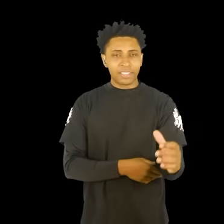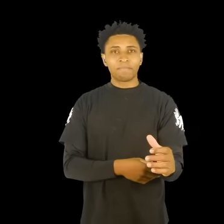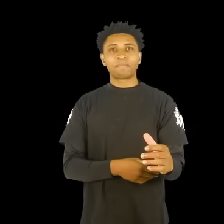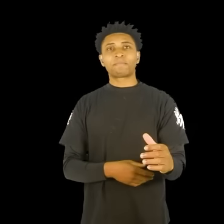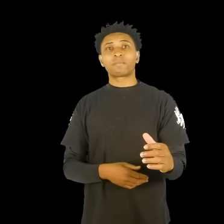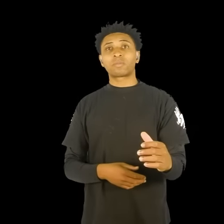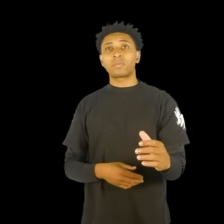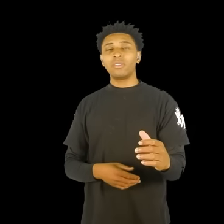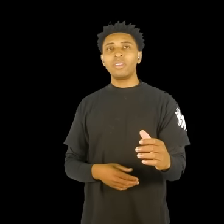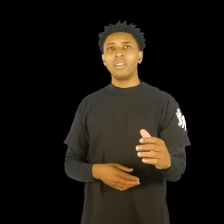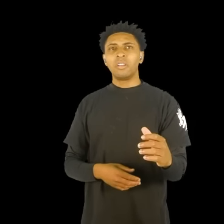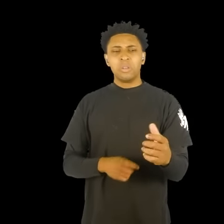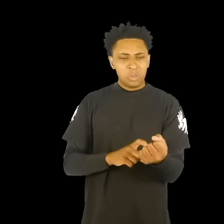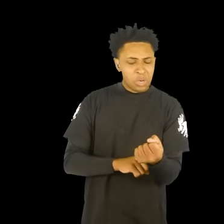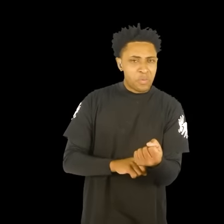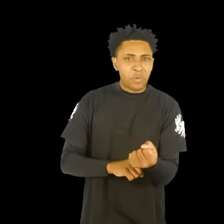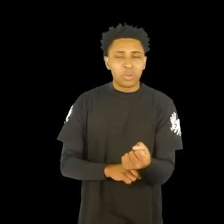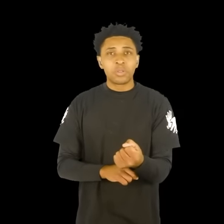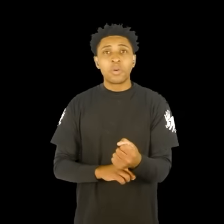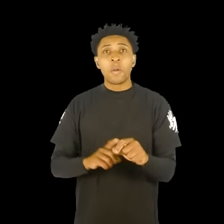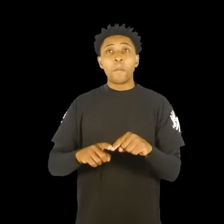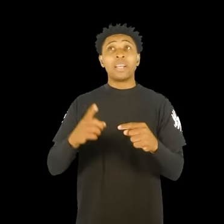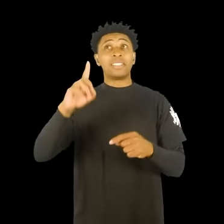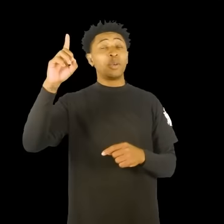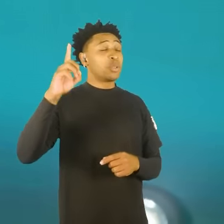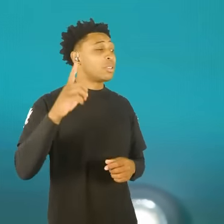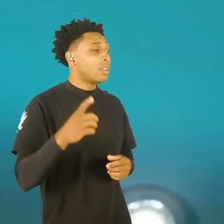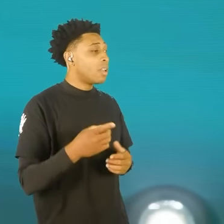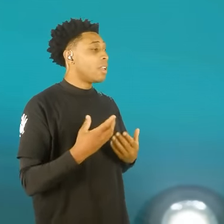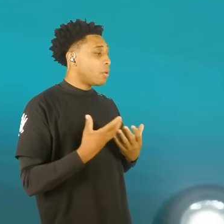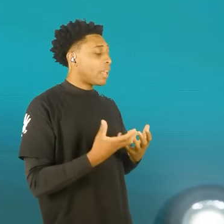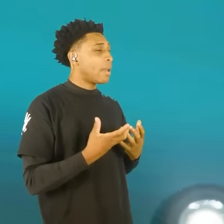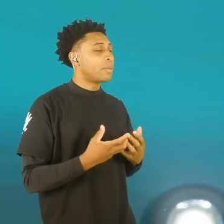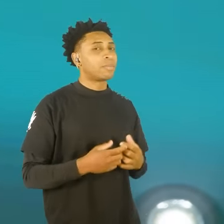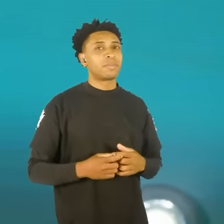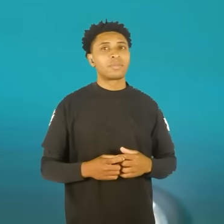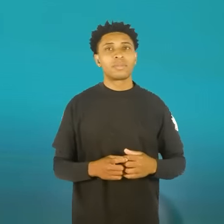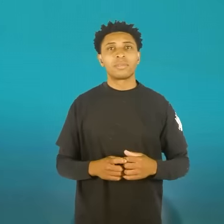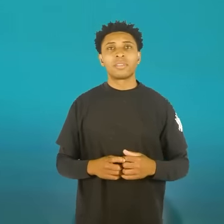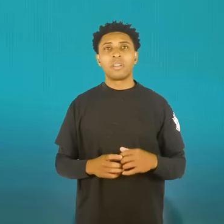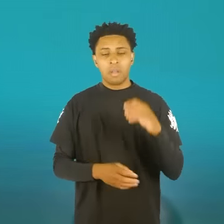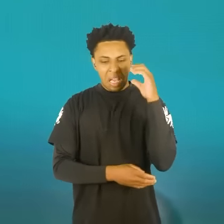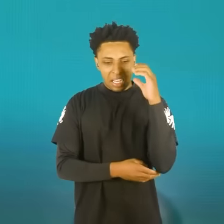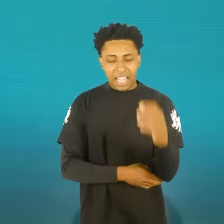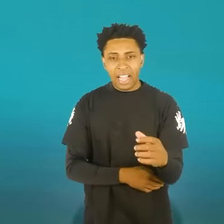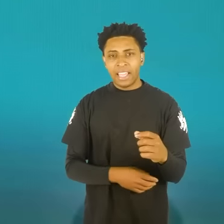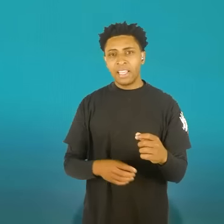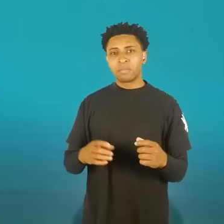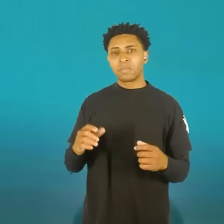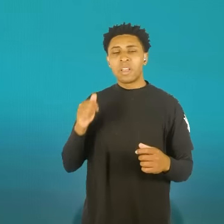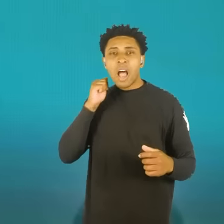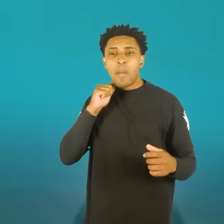Mas se você fizer o certo, eu te aceito. E o que Caim faz? Abel, vamos para o campo. Porque a raiva é maior